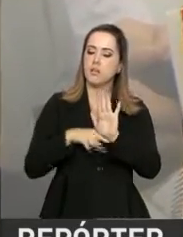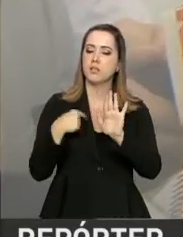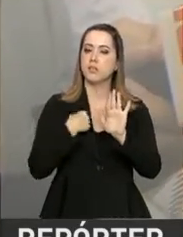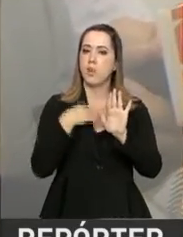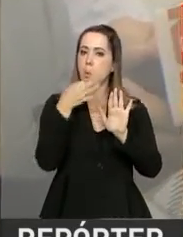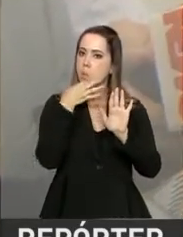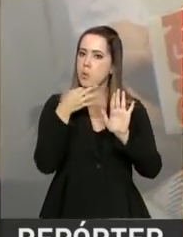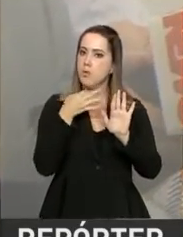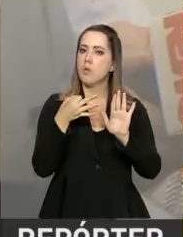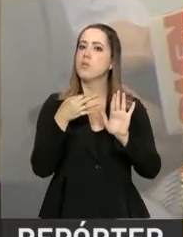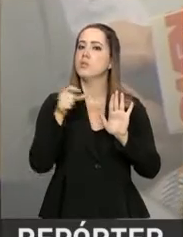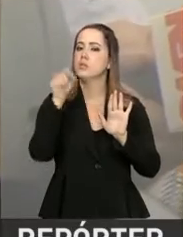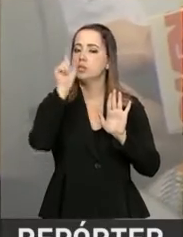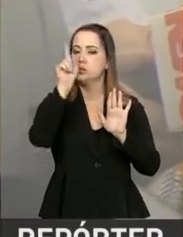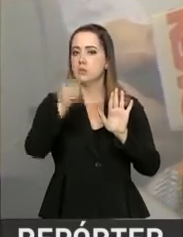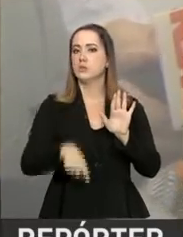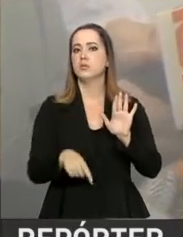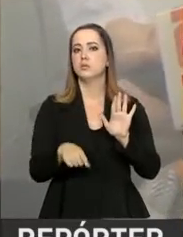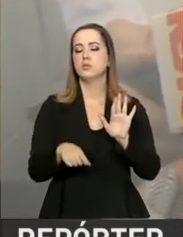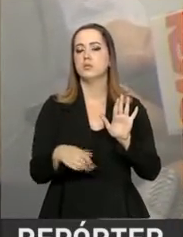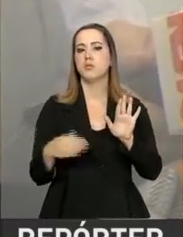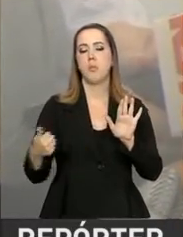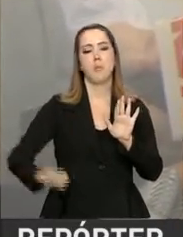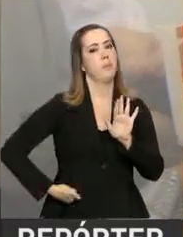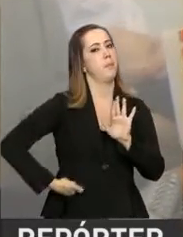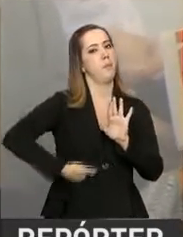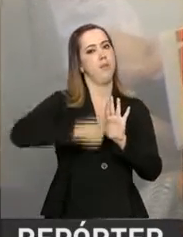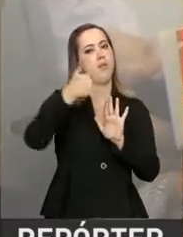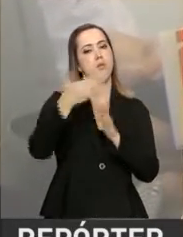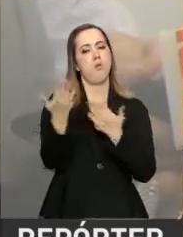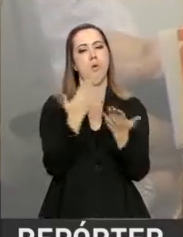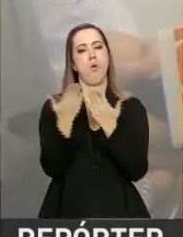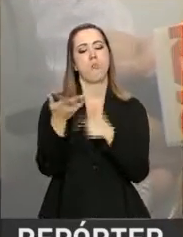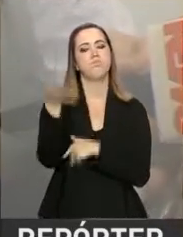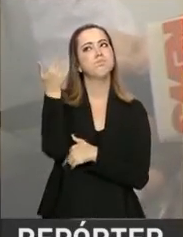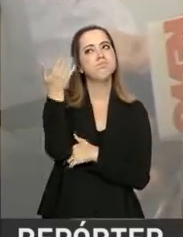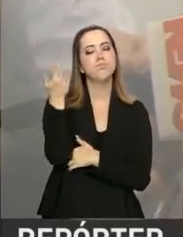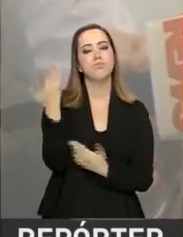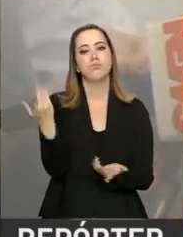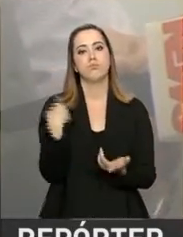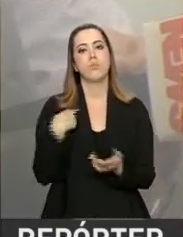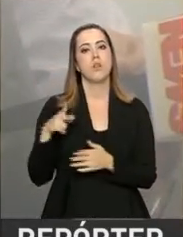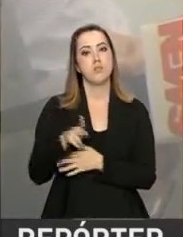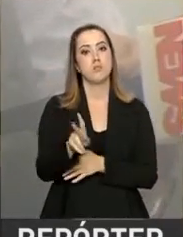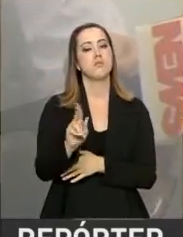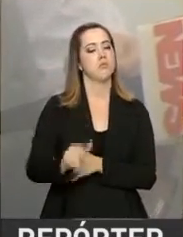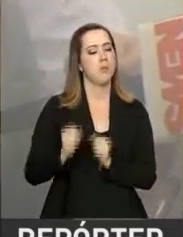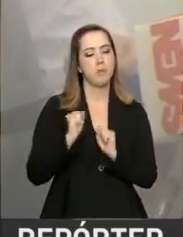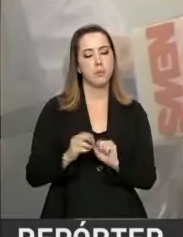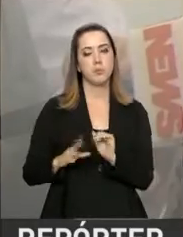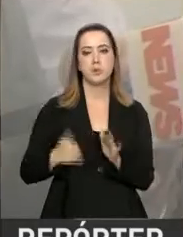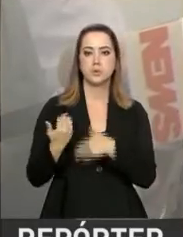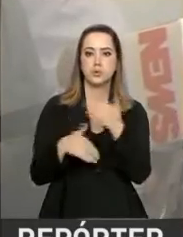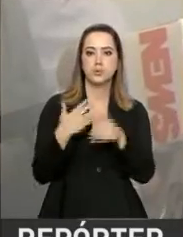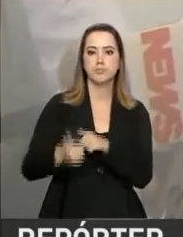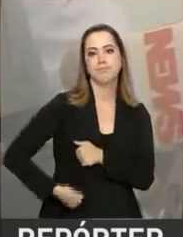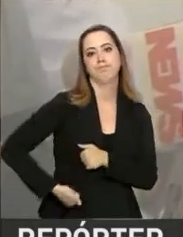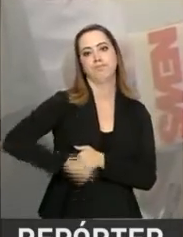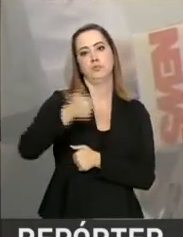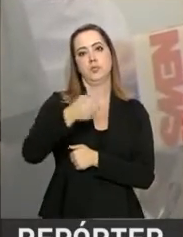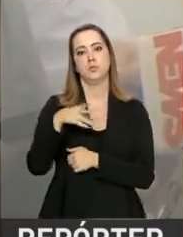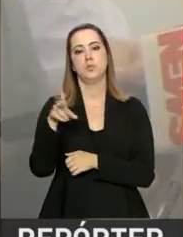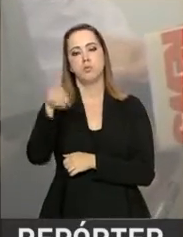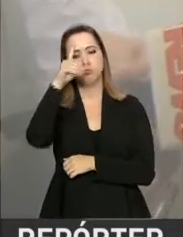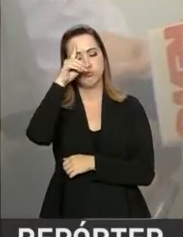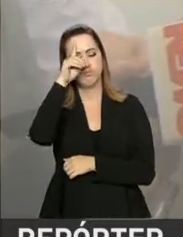bastante é mais aperfeiçoada relação que existia claro sempre se pode aperfeiçoar e cada dia nós estamos